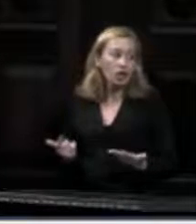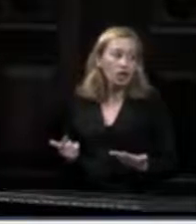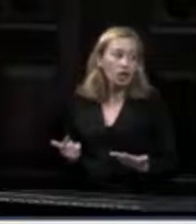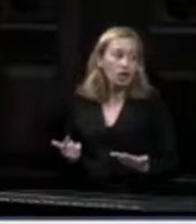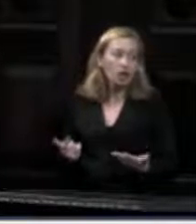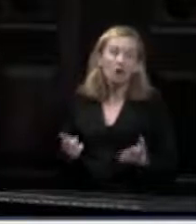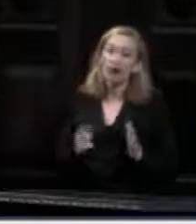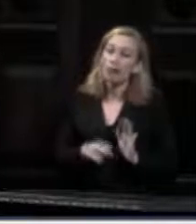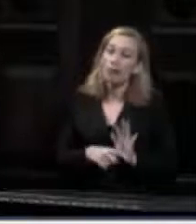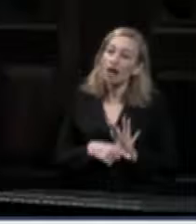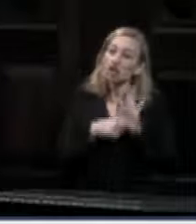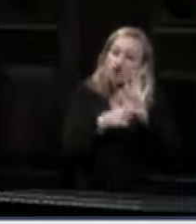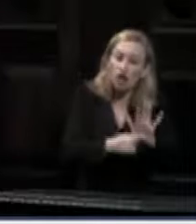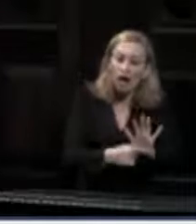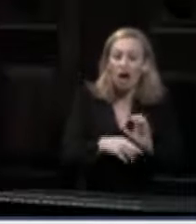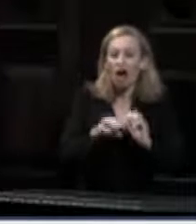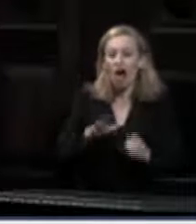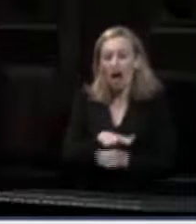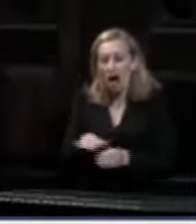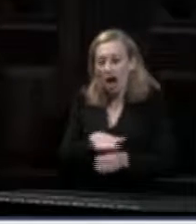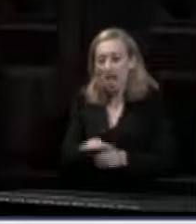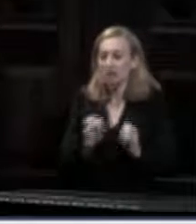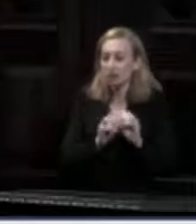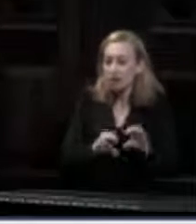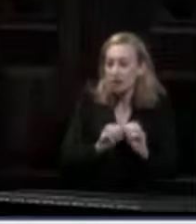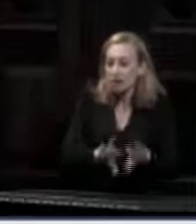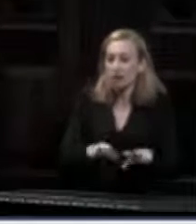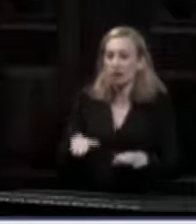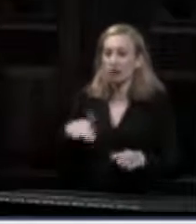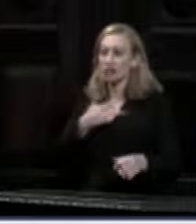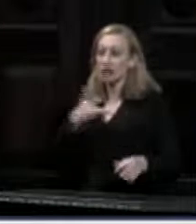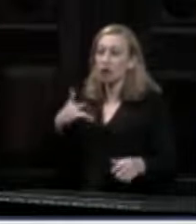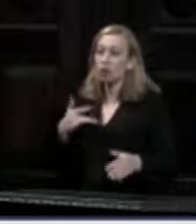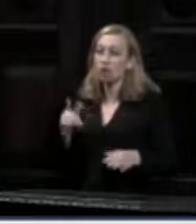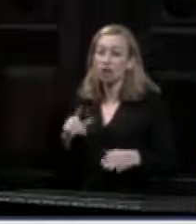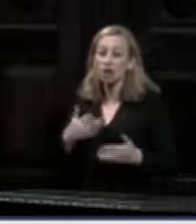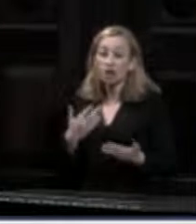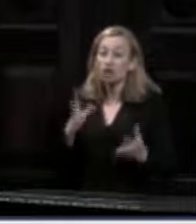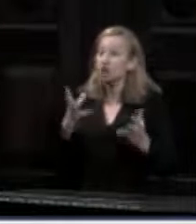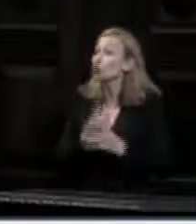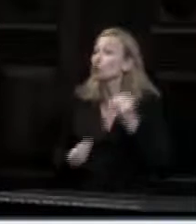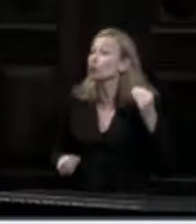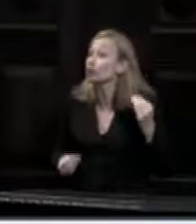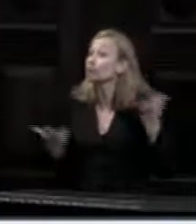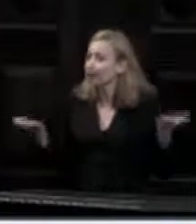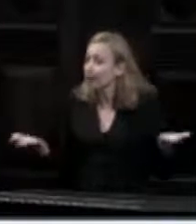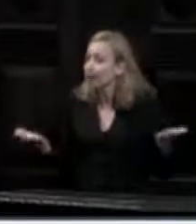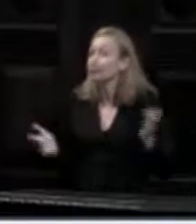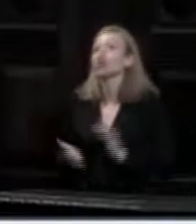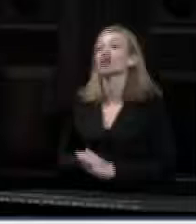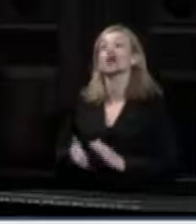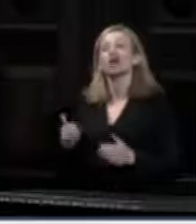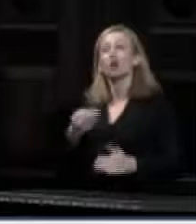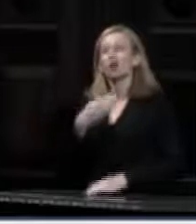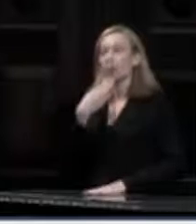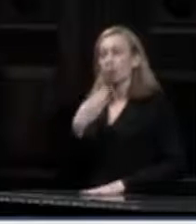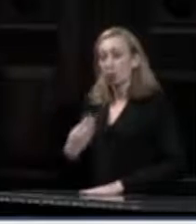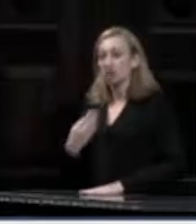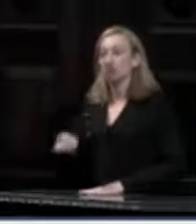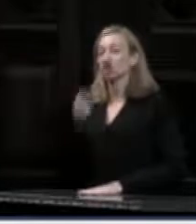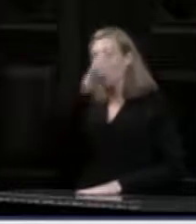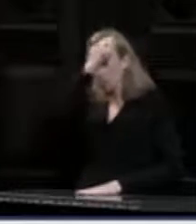à educação, à saúde, se perdeu aí na falência do nosso Estado. Então, eu aqui deixo esse meu apelo ao prefeito